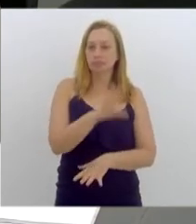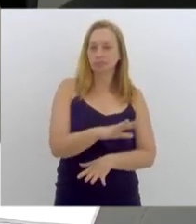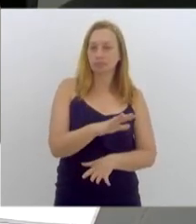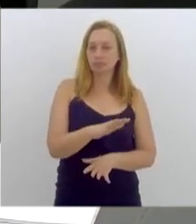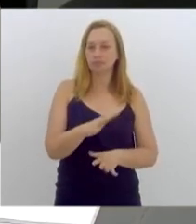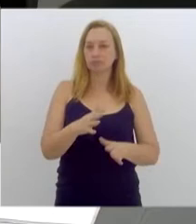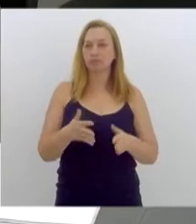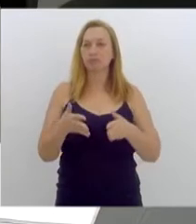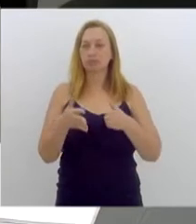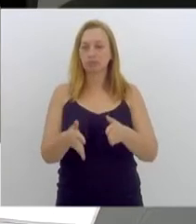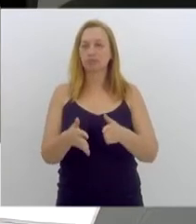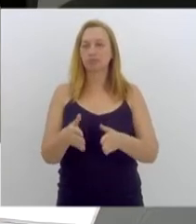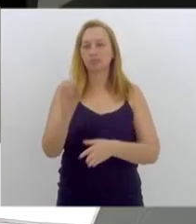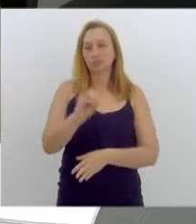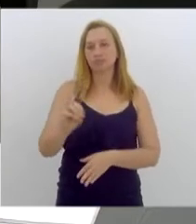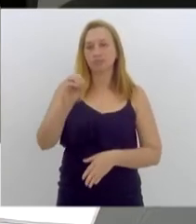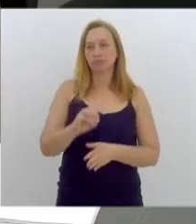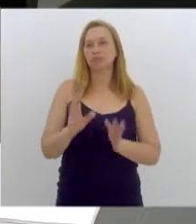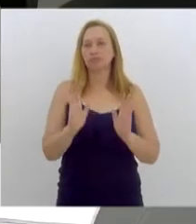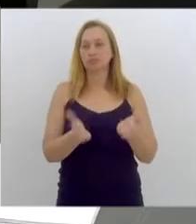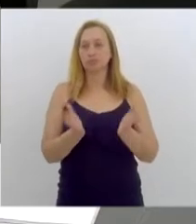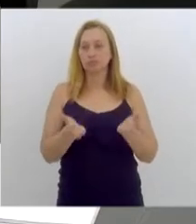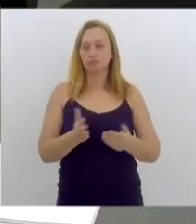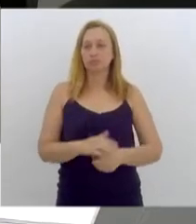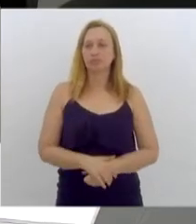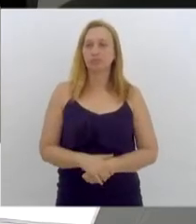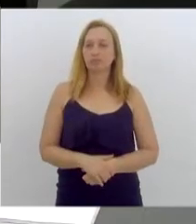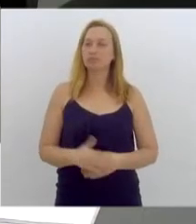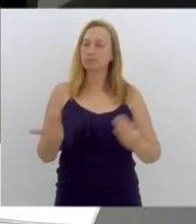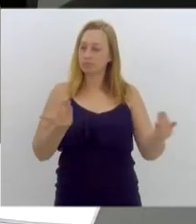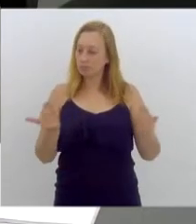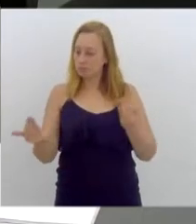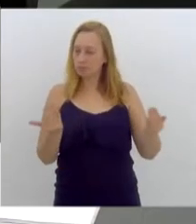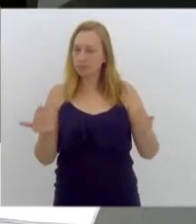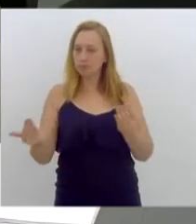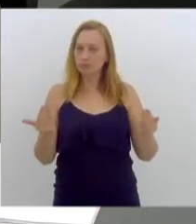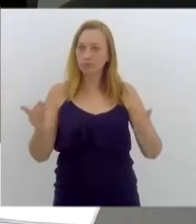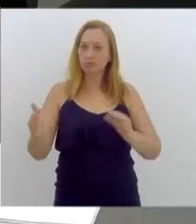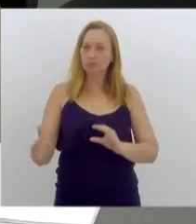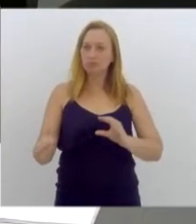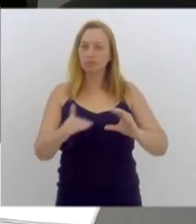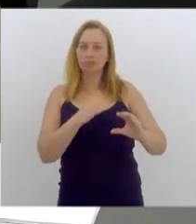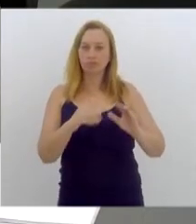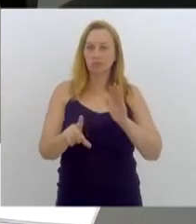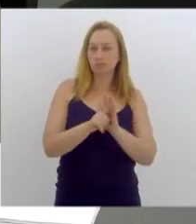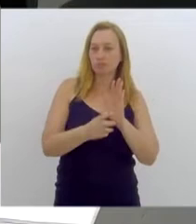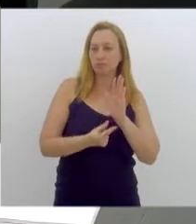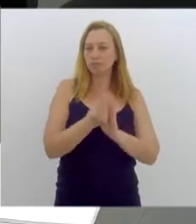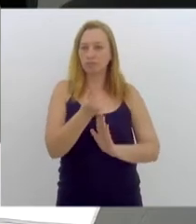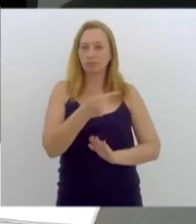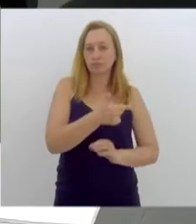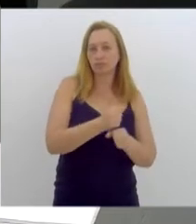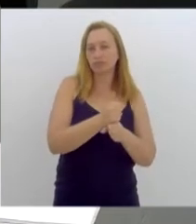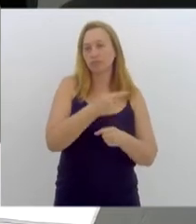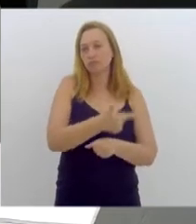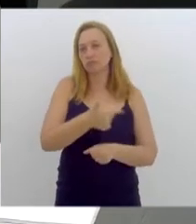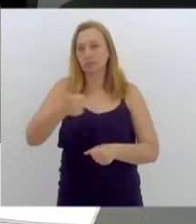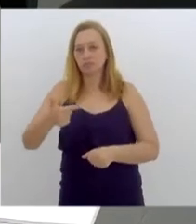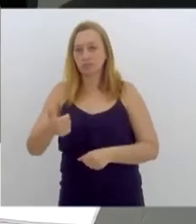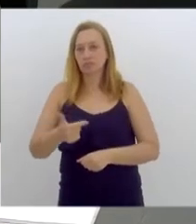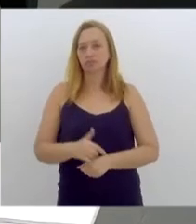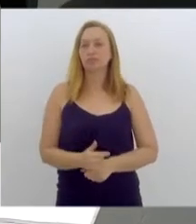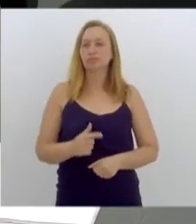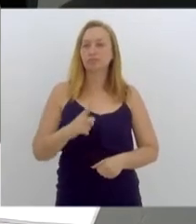Focus de outubro agora mais recente comparando com o que foi enviado na lua de nos 22 a gente observa um certo